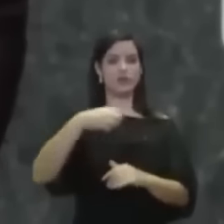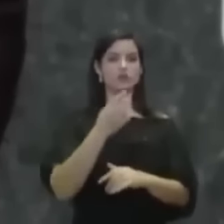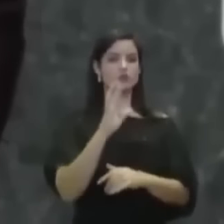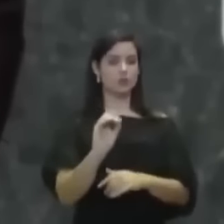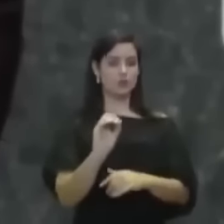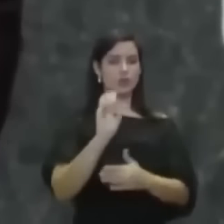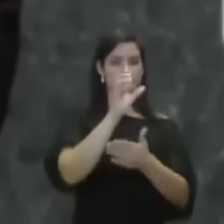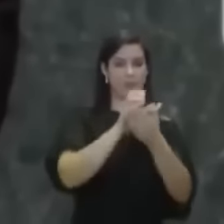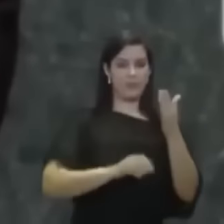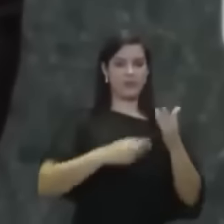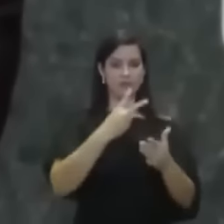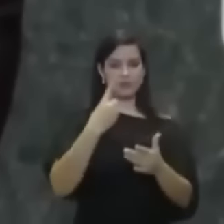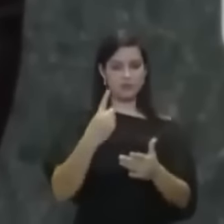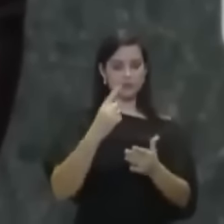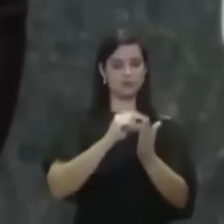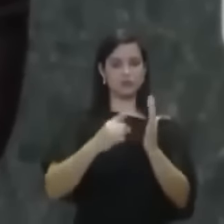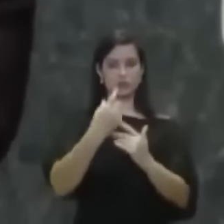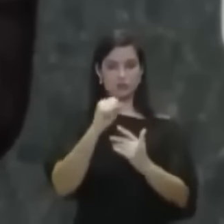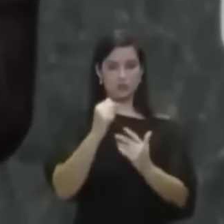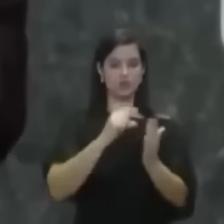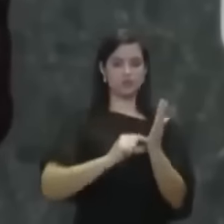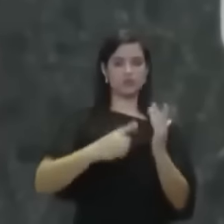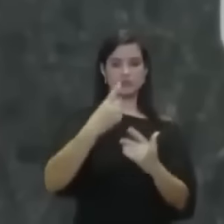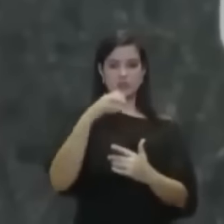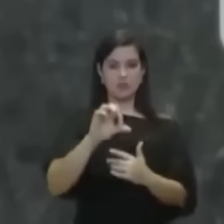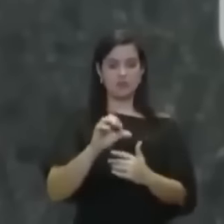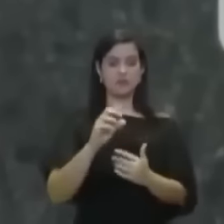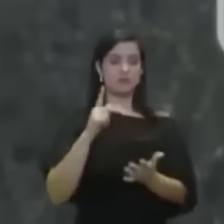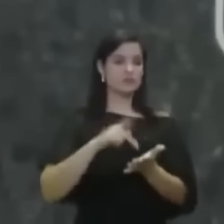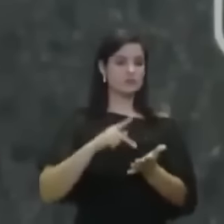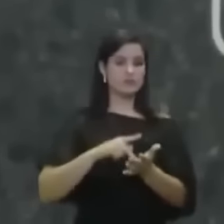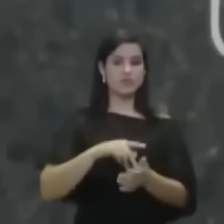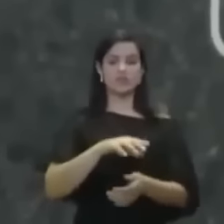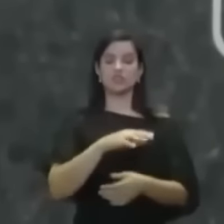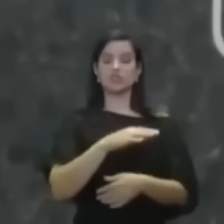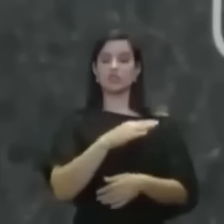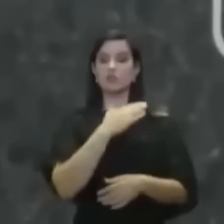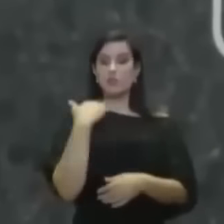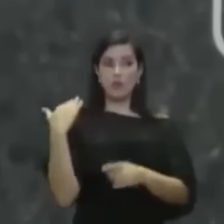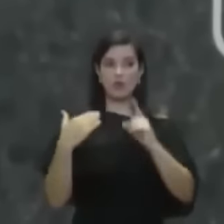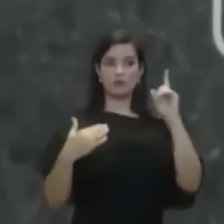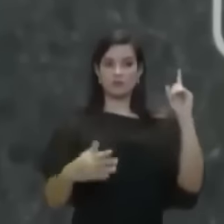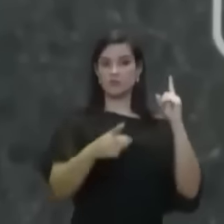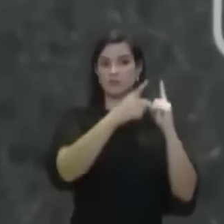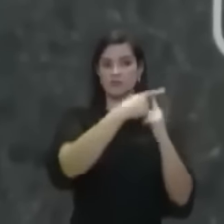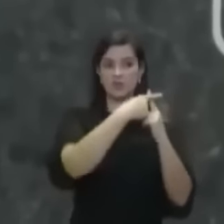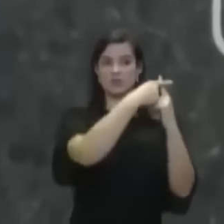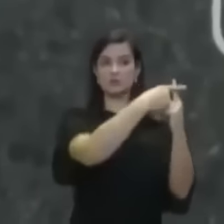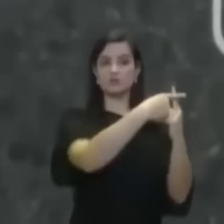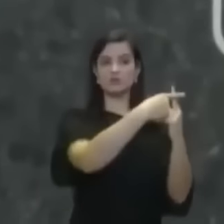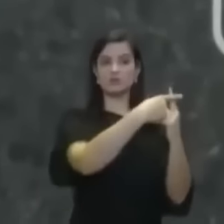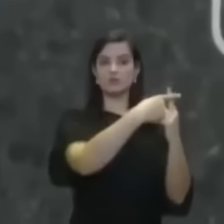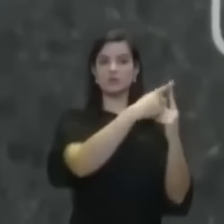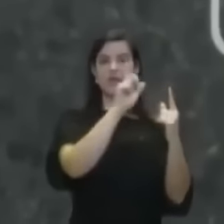João 21, 18 e 19, ou seja, a morte dele na cruz, como crucificado,